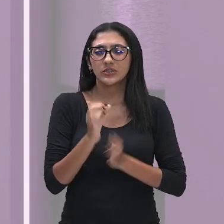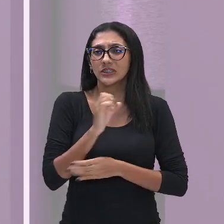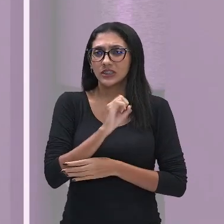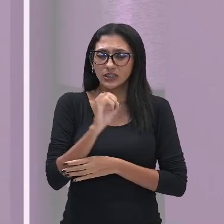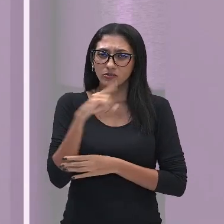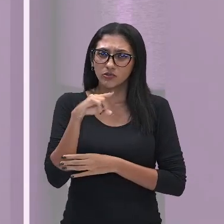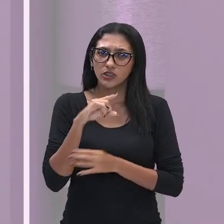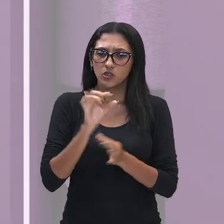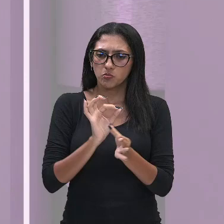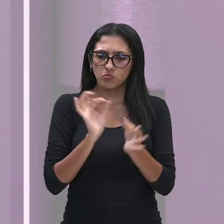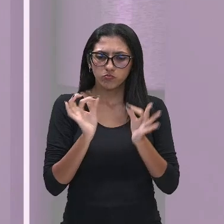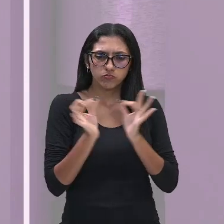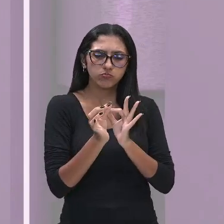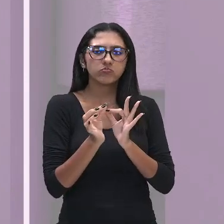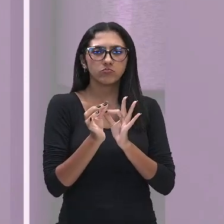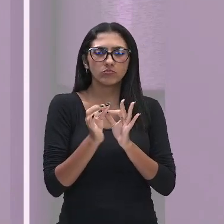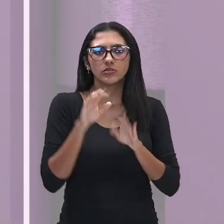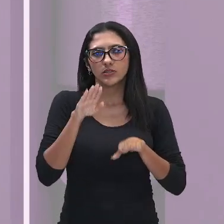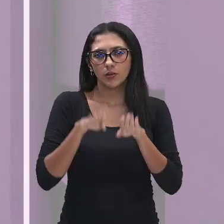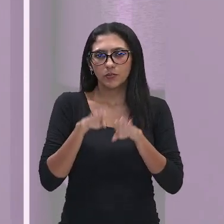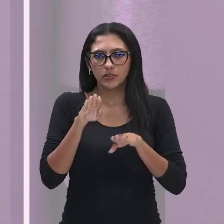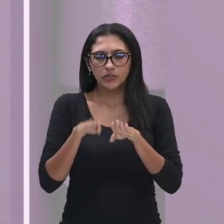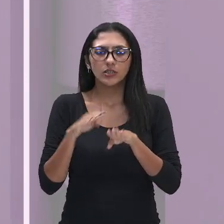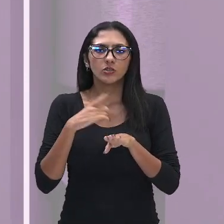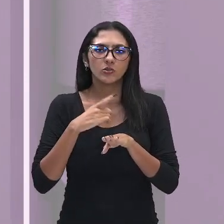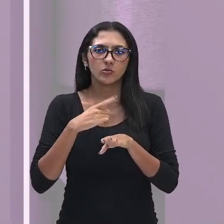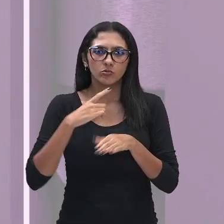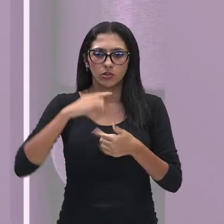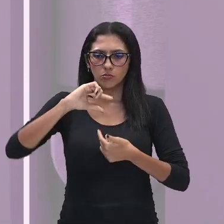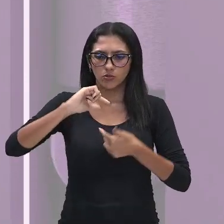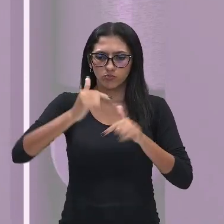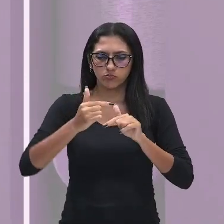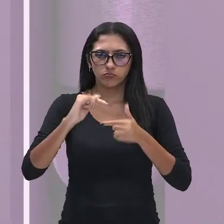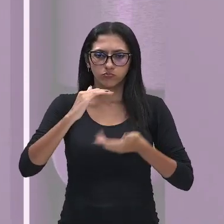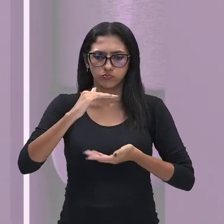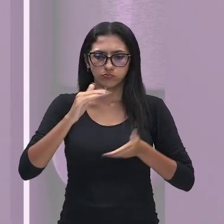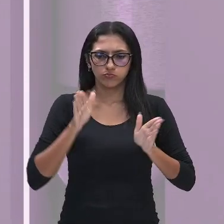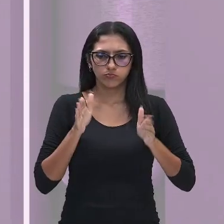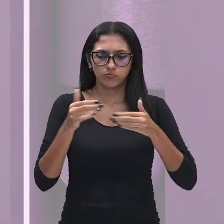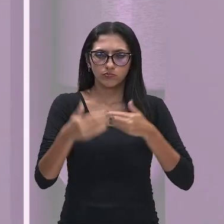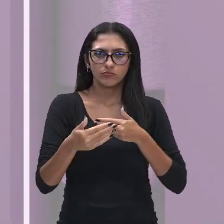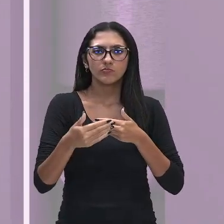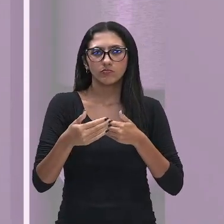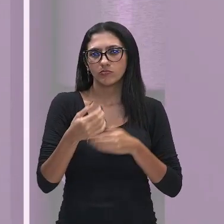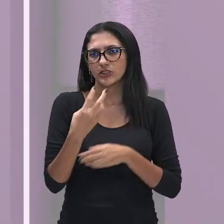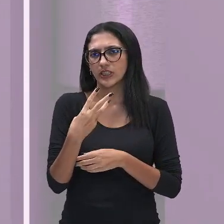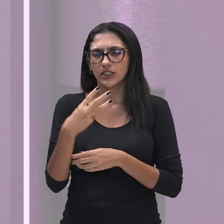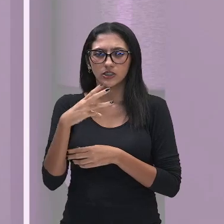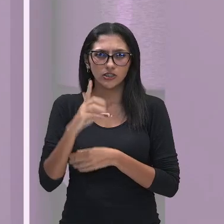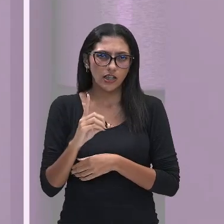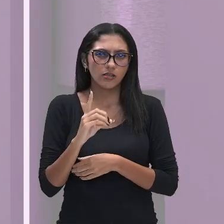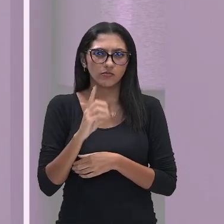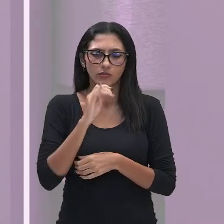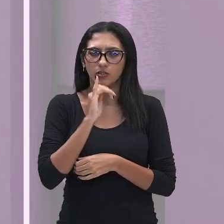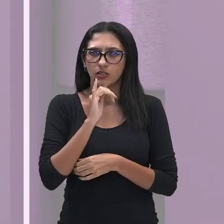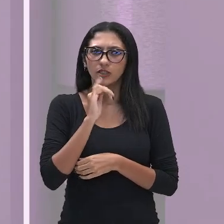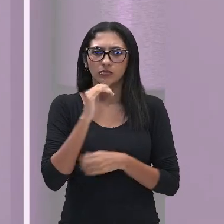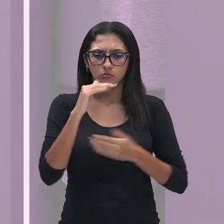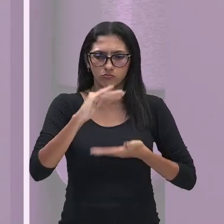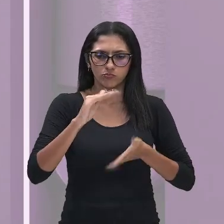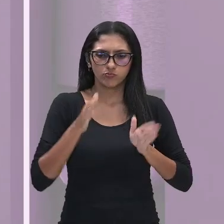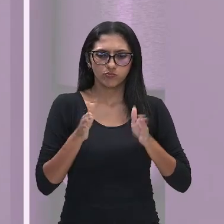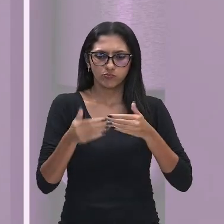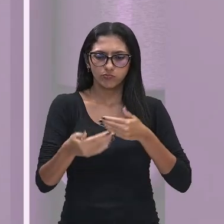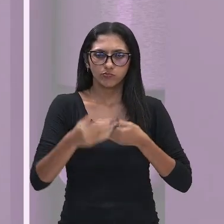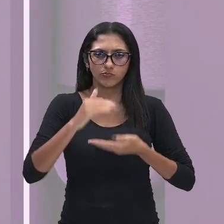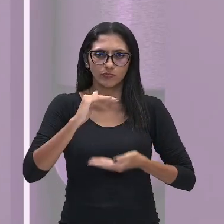automaticamente vai construir ali um poliedro ou uma figura tridimensional. Aqui nesse caso, quando a gente trabalha